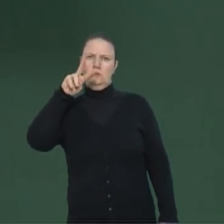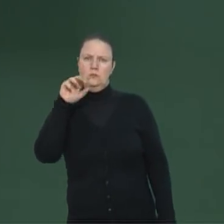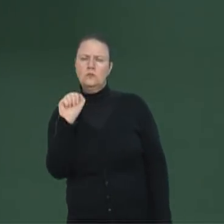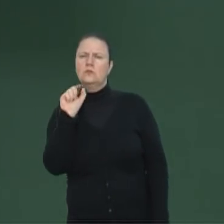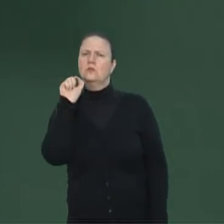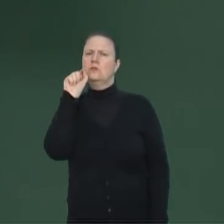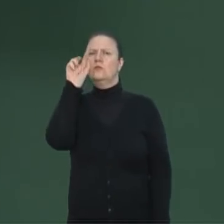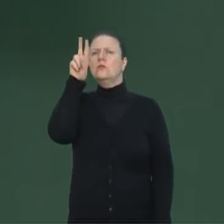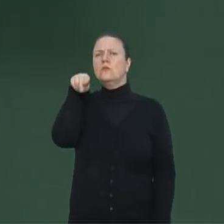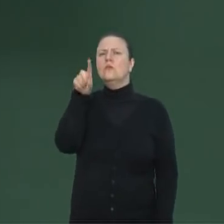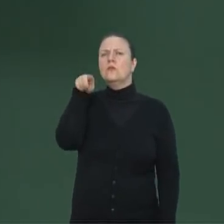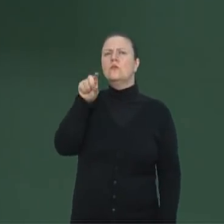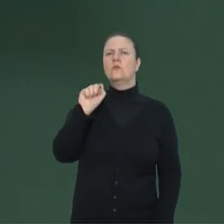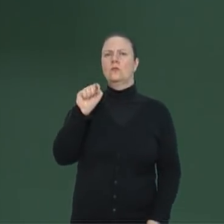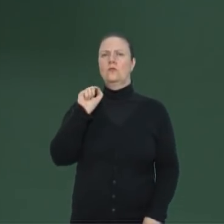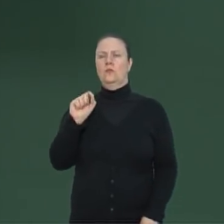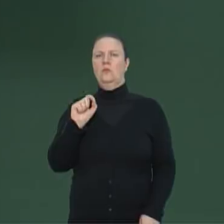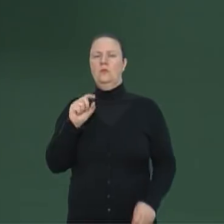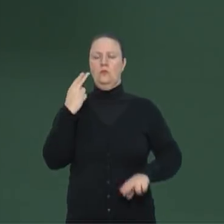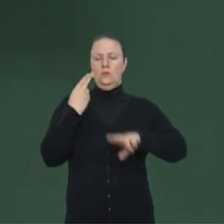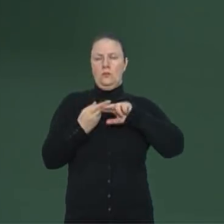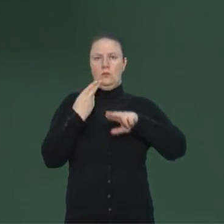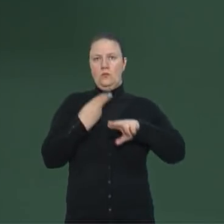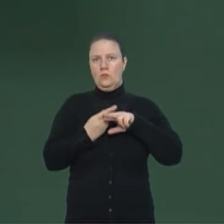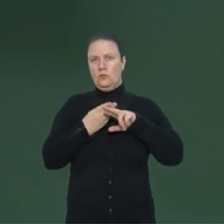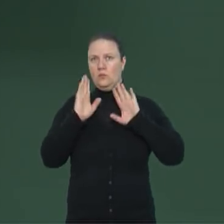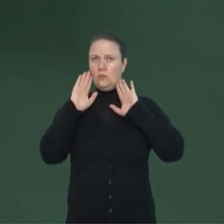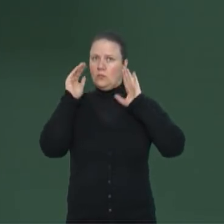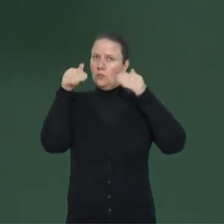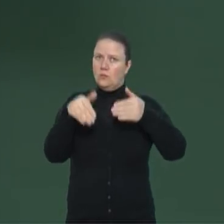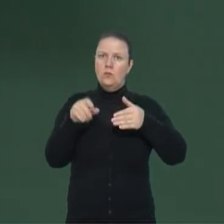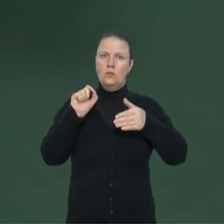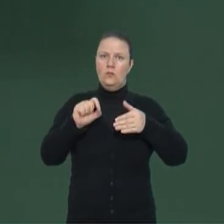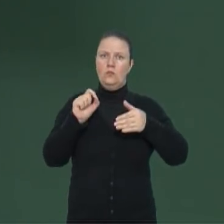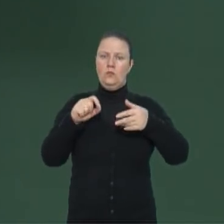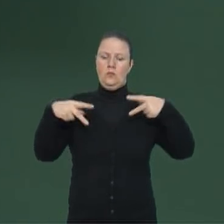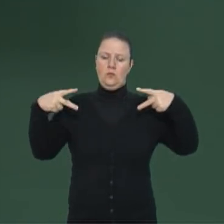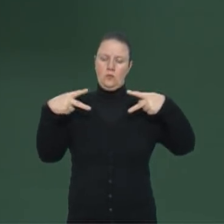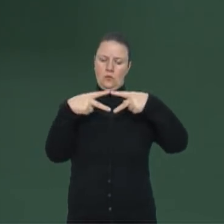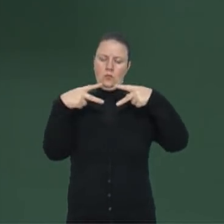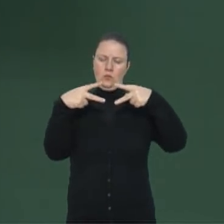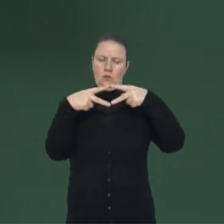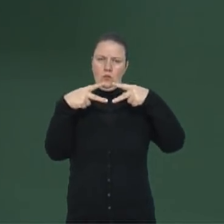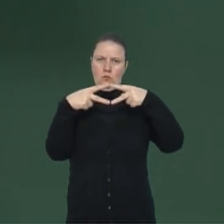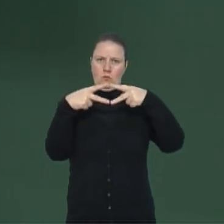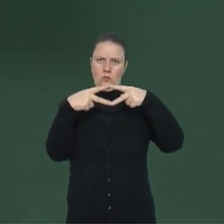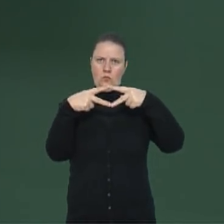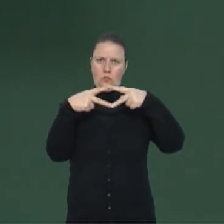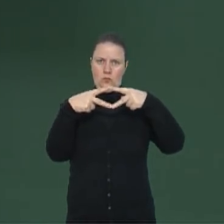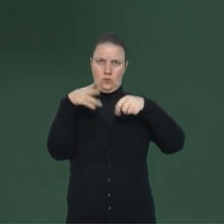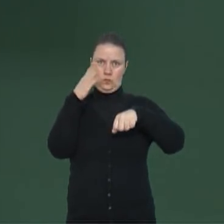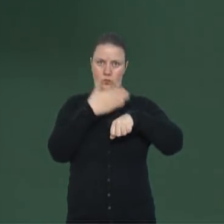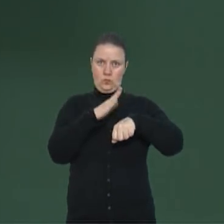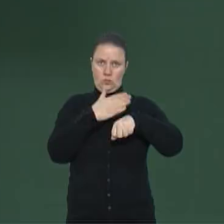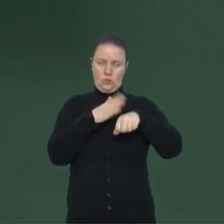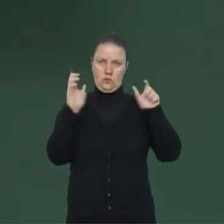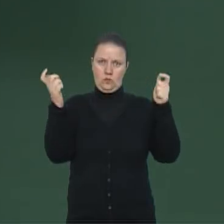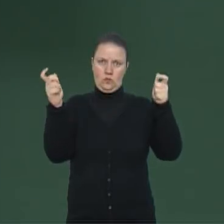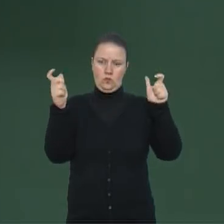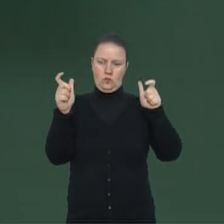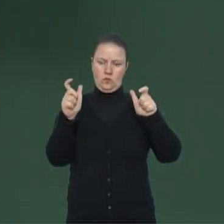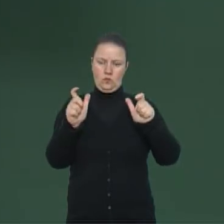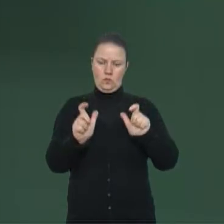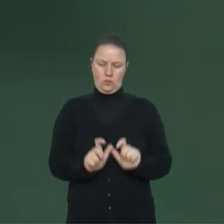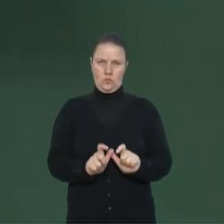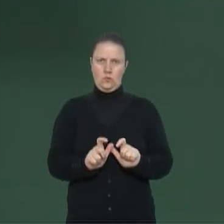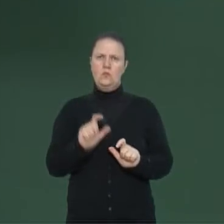exatamente a motivação que foi utilizada para deduzir a fórmula de Bhaskara, né? Eu fiz a aula da dedução da fórmula de Bhaskara